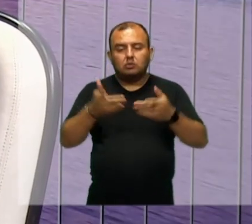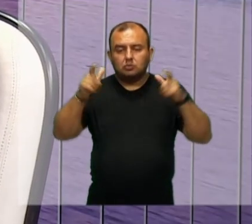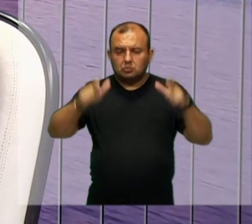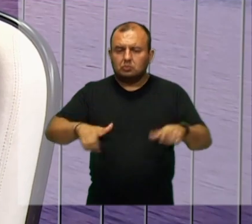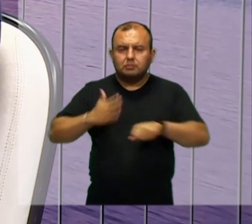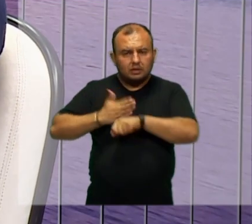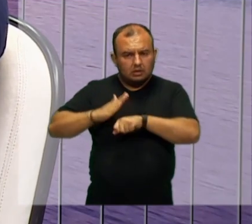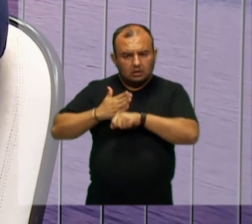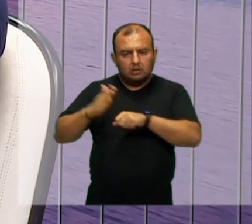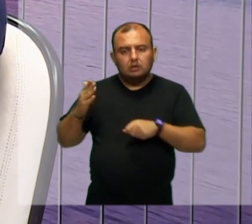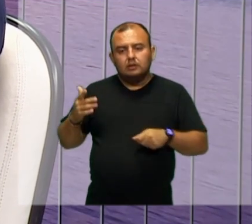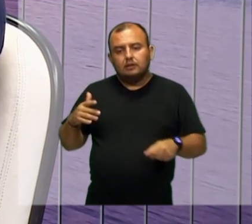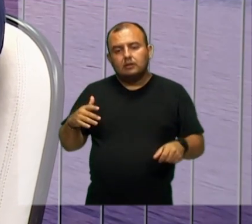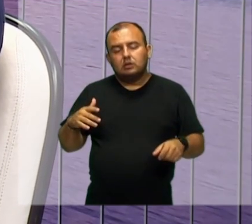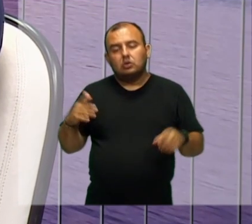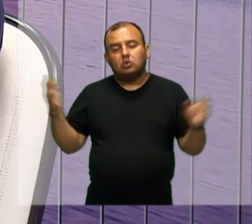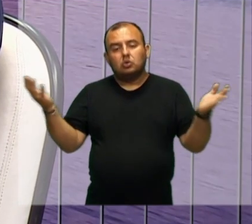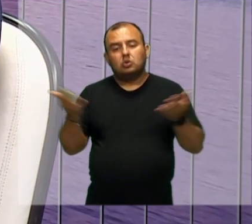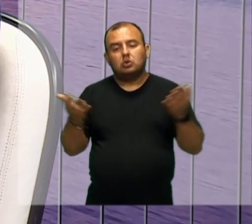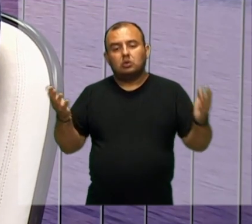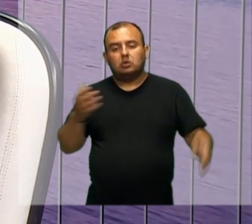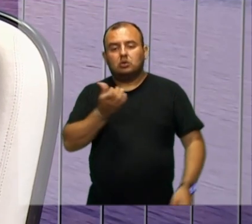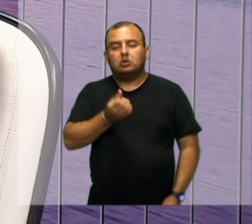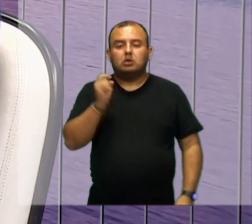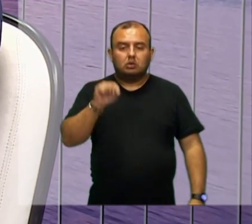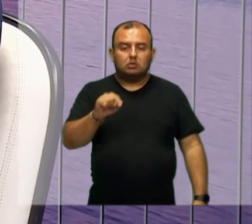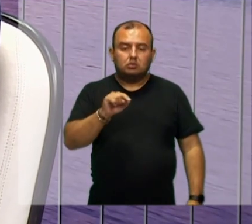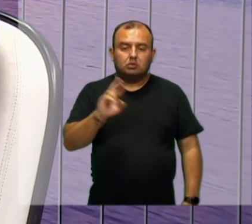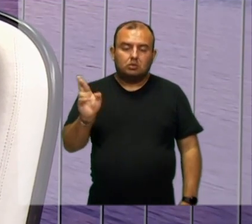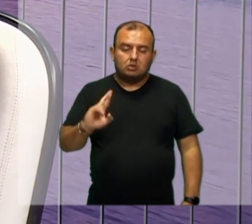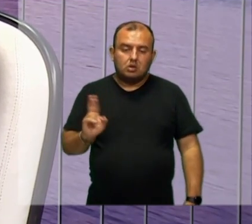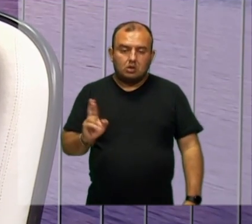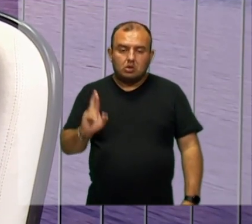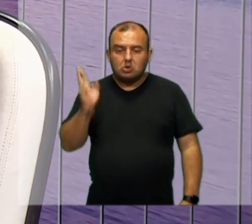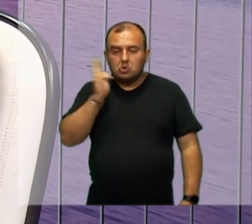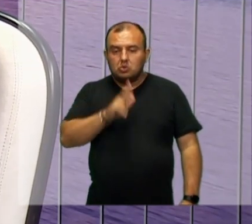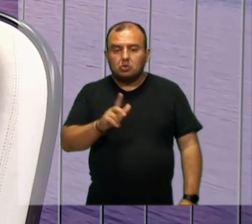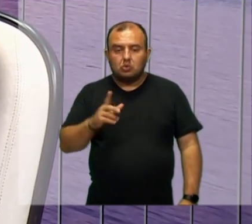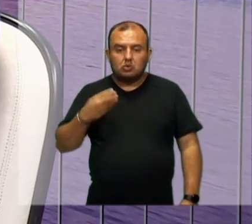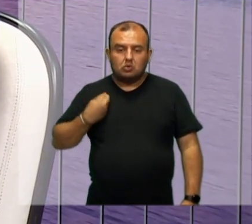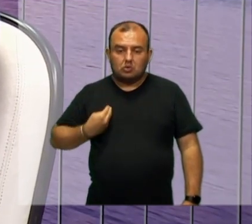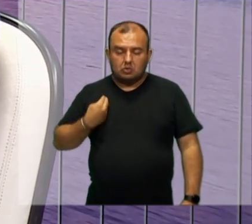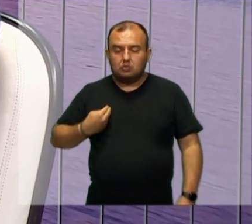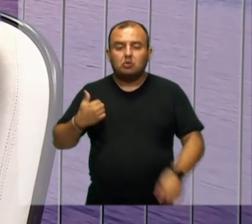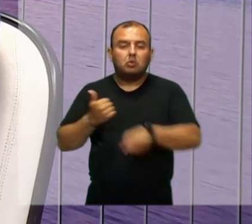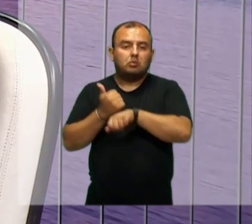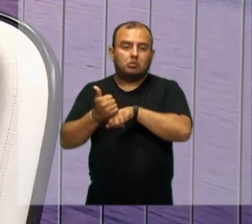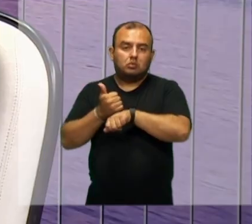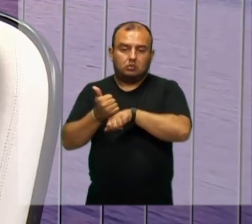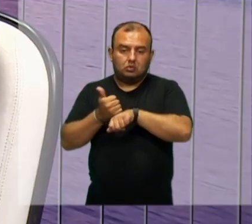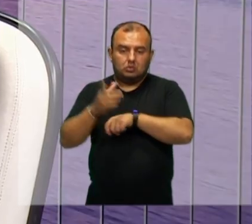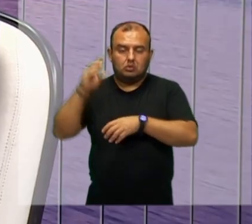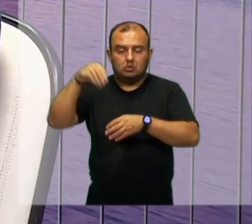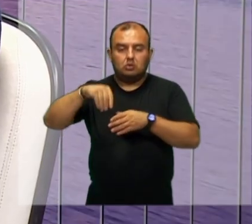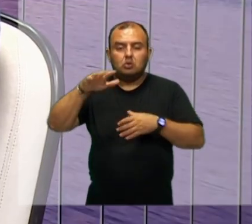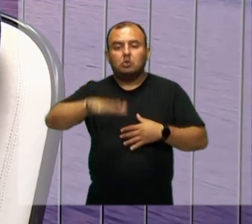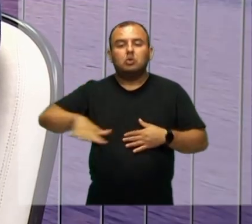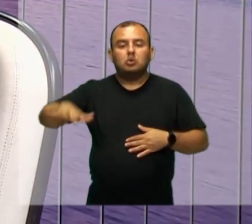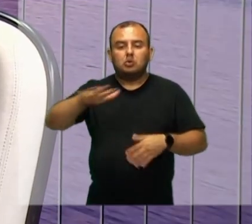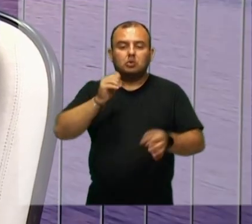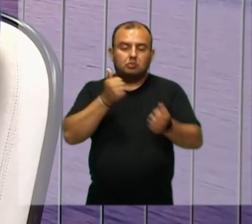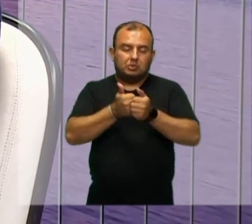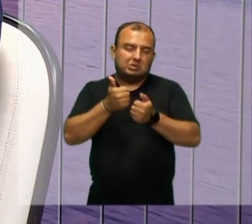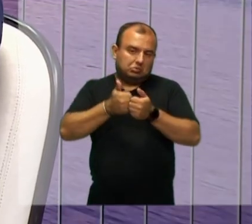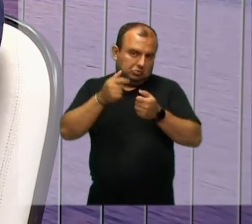de treino, ele hoje com R$6.000 ele consegue bancar a sua vida como atleta, dentro de um cenário perto